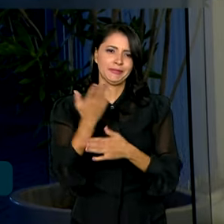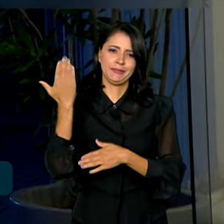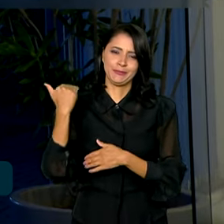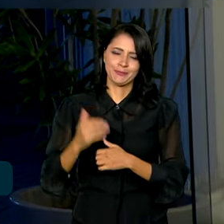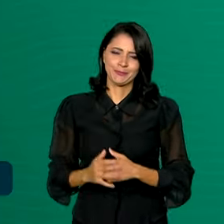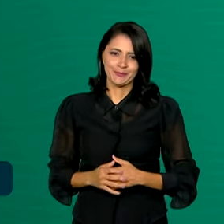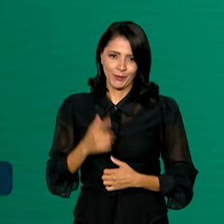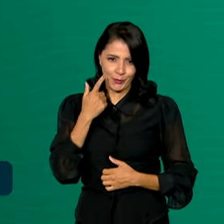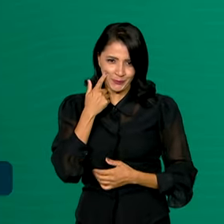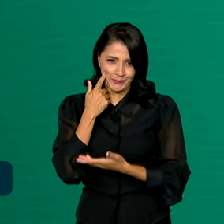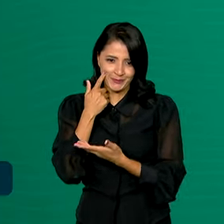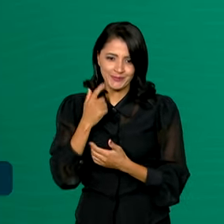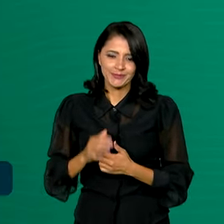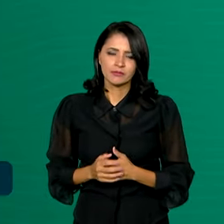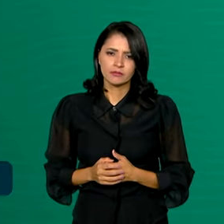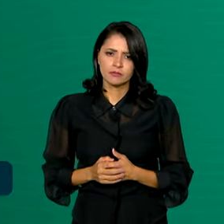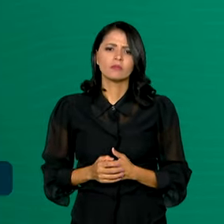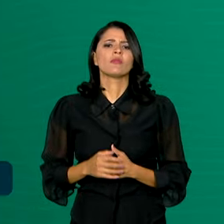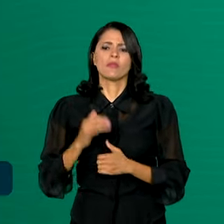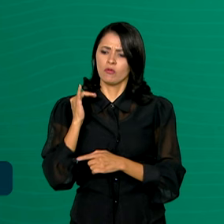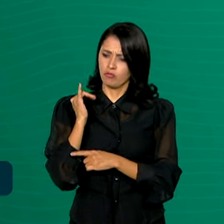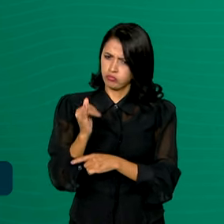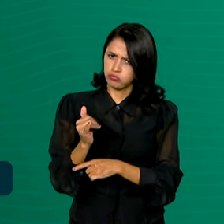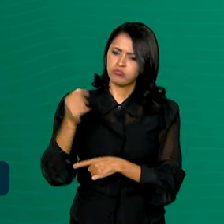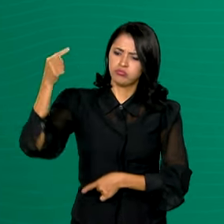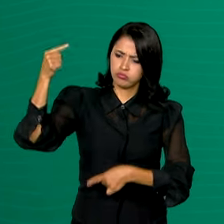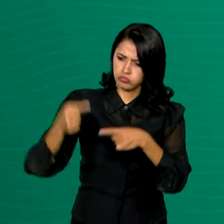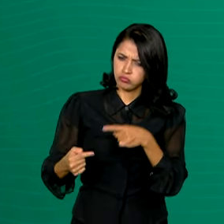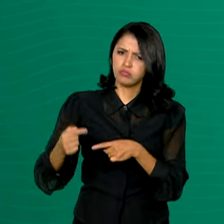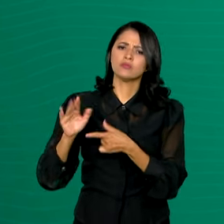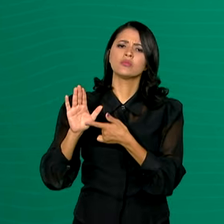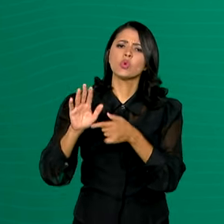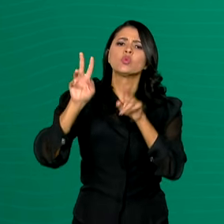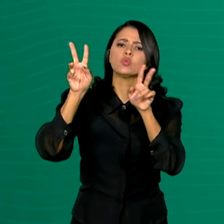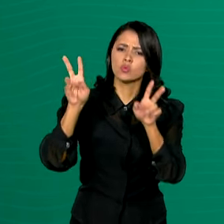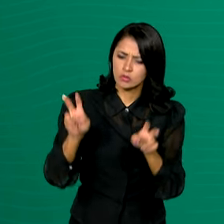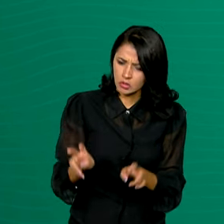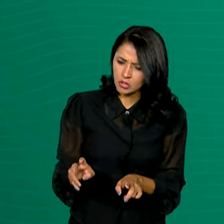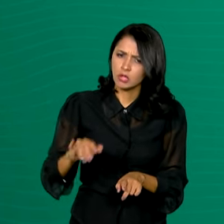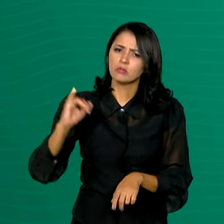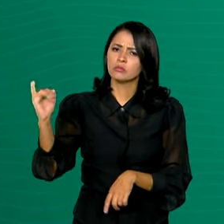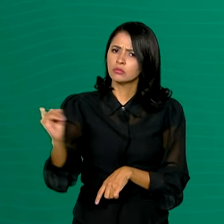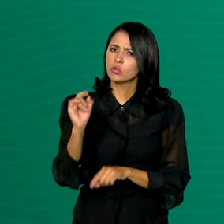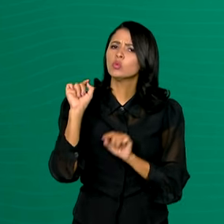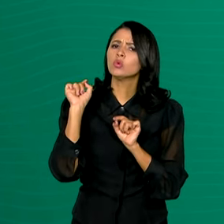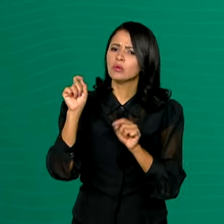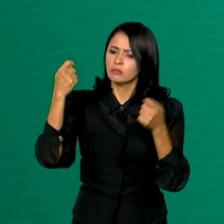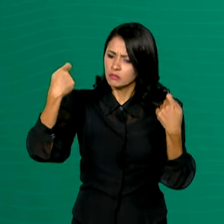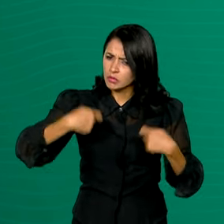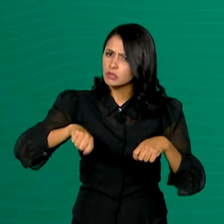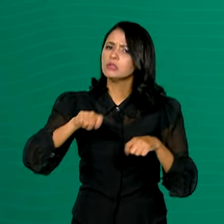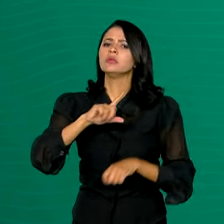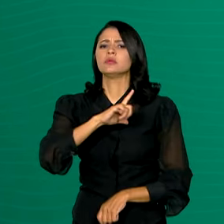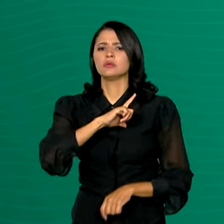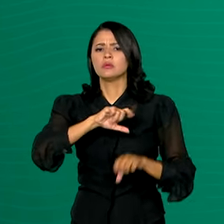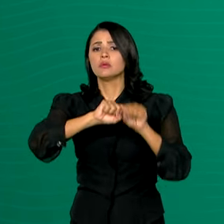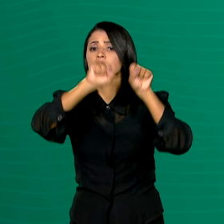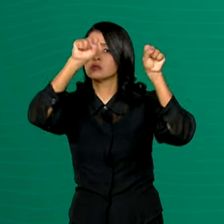Veja. Trago ao debate a importância de sistemas de